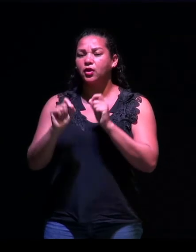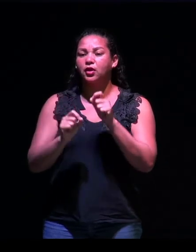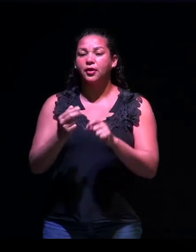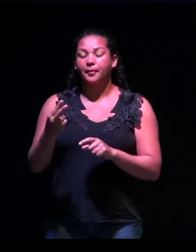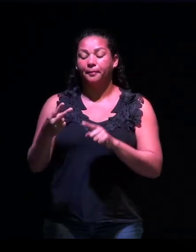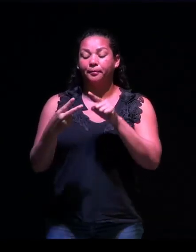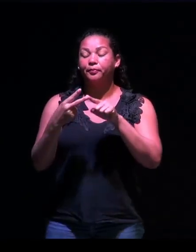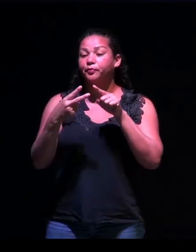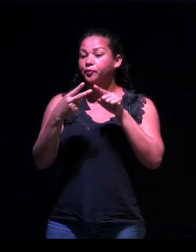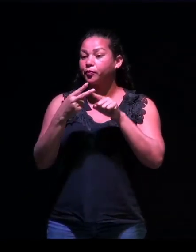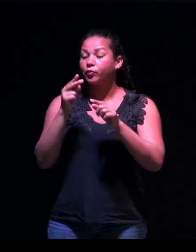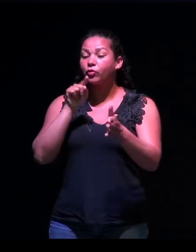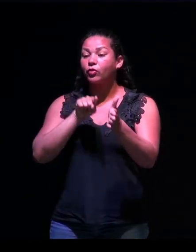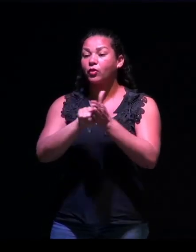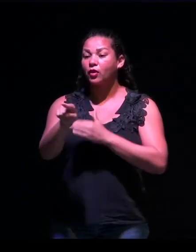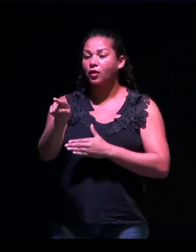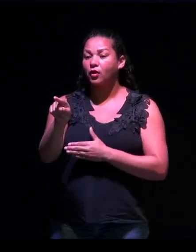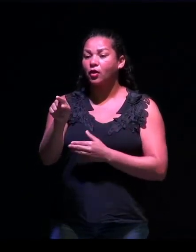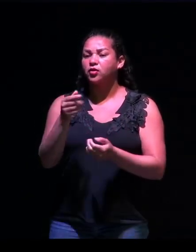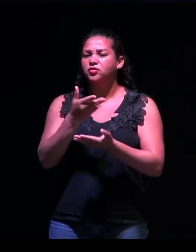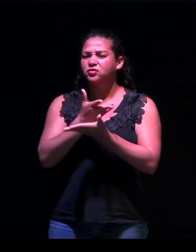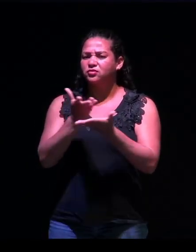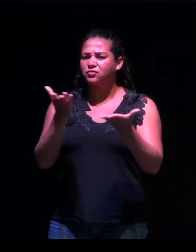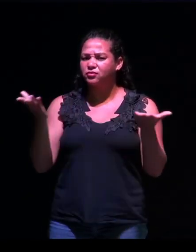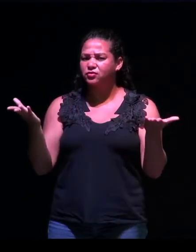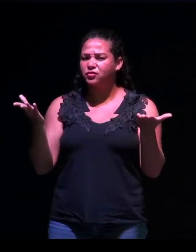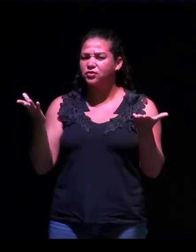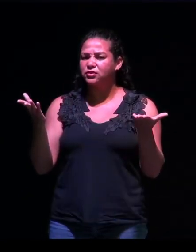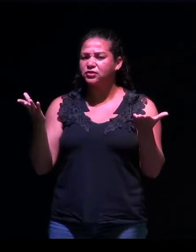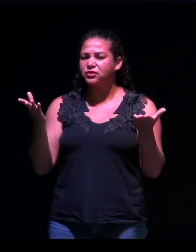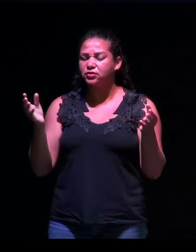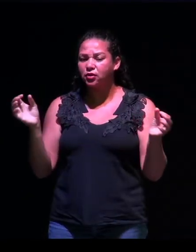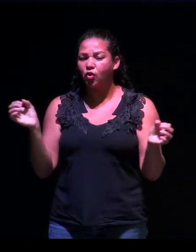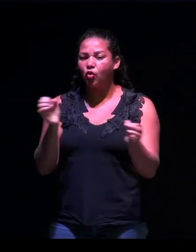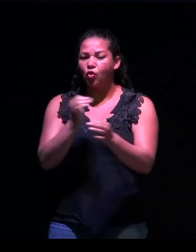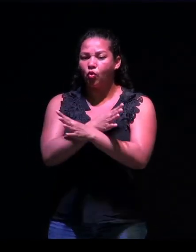pergunta é: você está cumprindo o seu propósito?